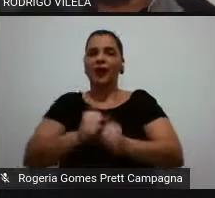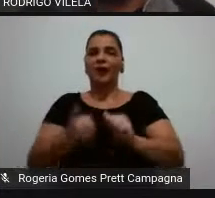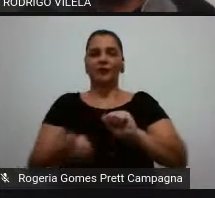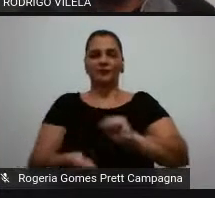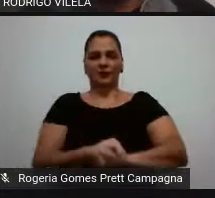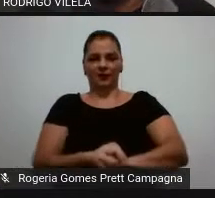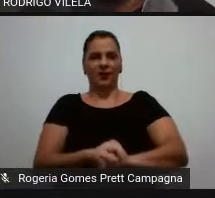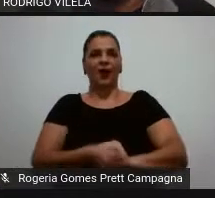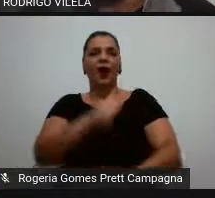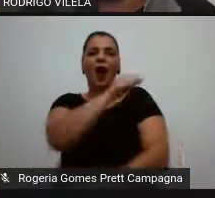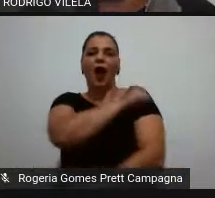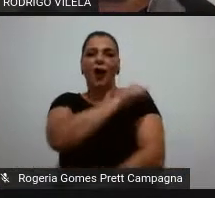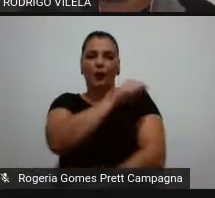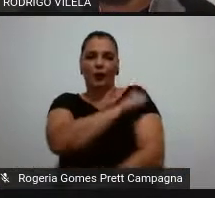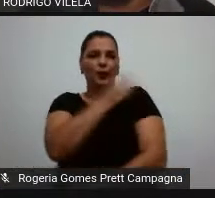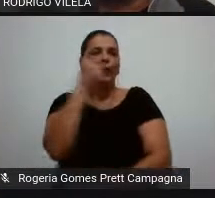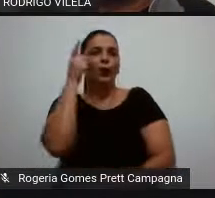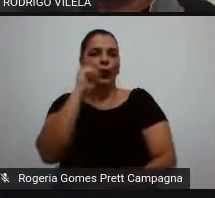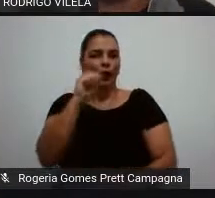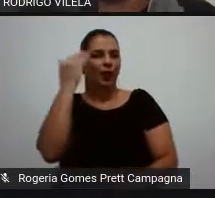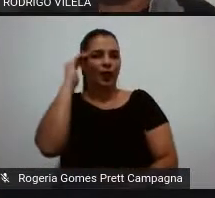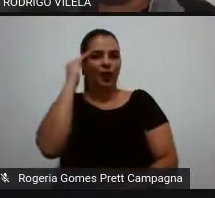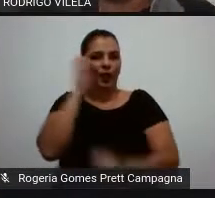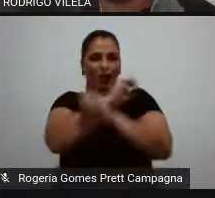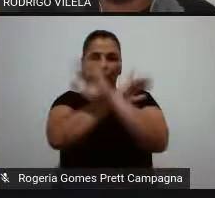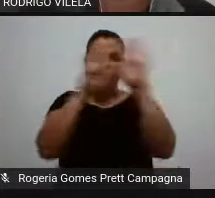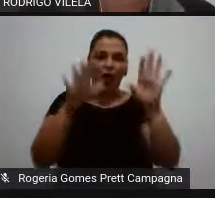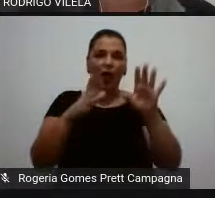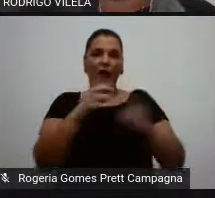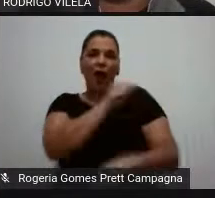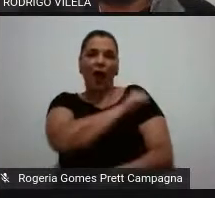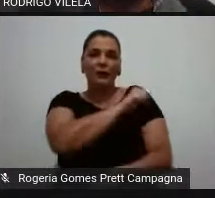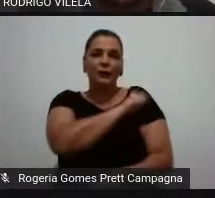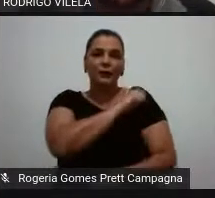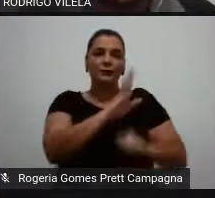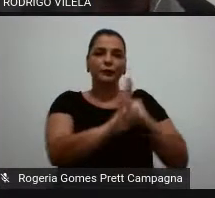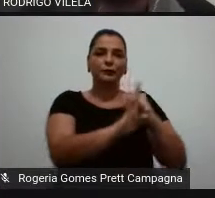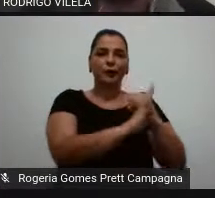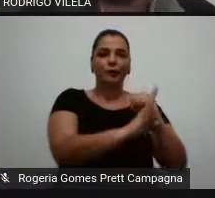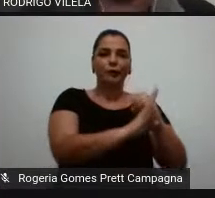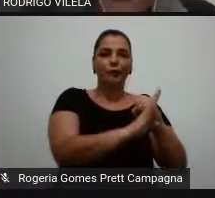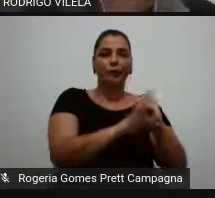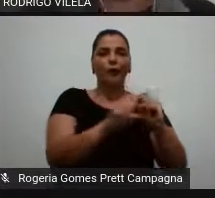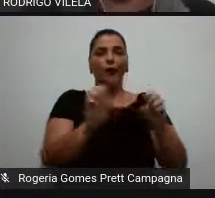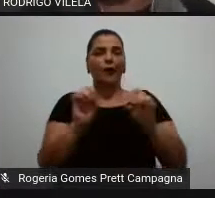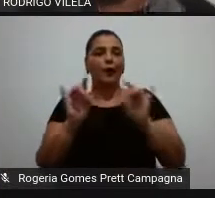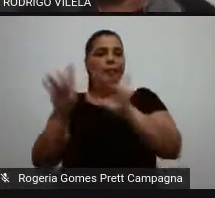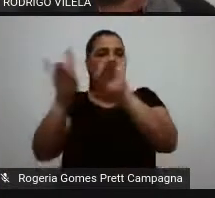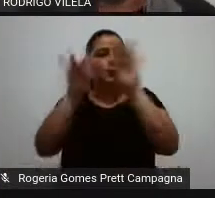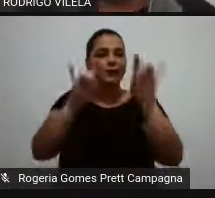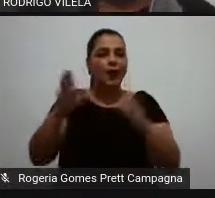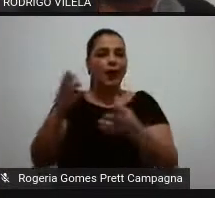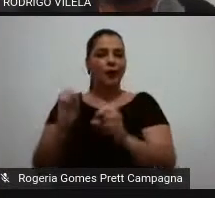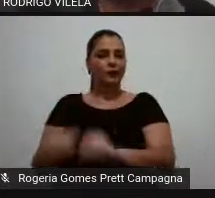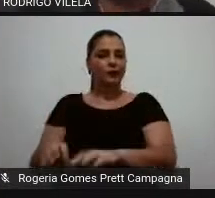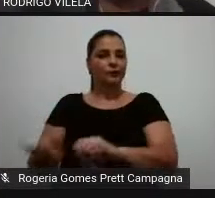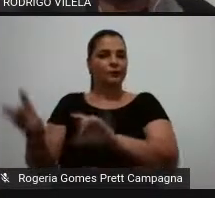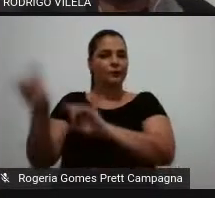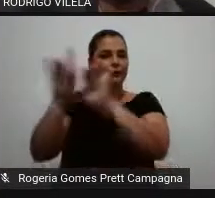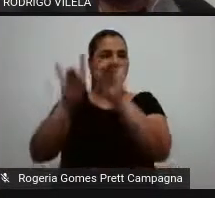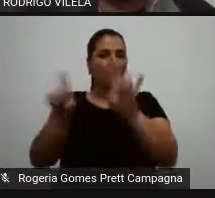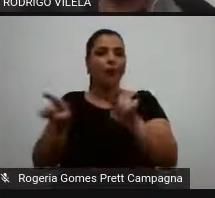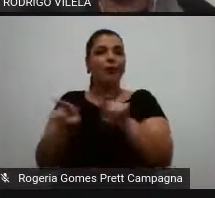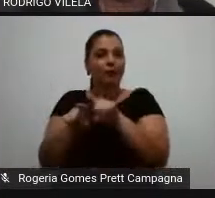estudante tenha acesso a ele. O estudante offline, do cenário zero, da educação especial, tem acesso a